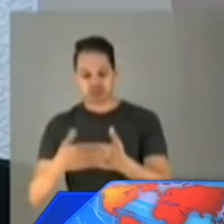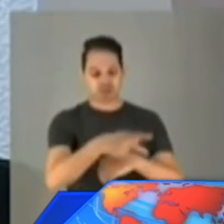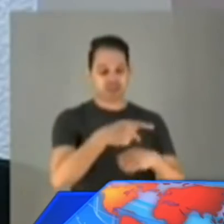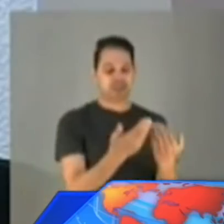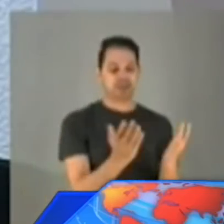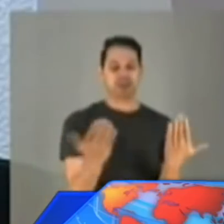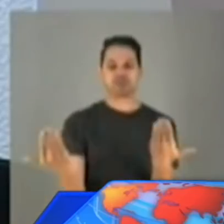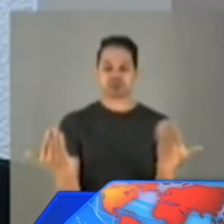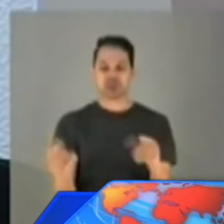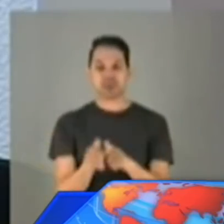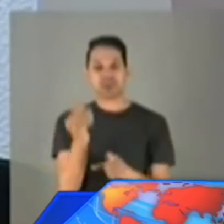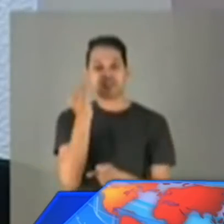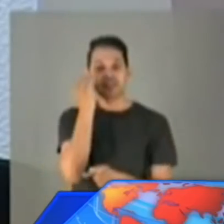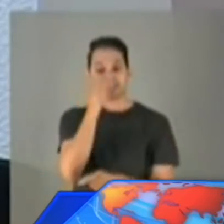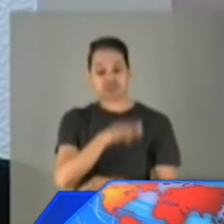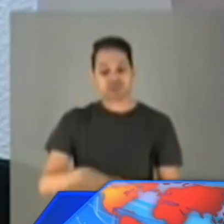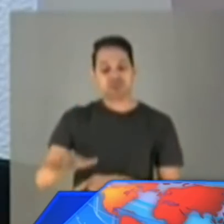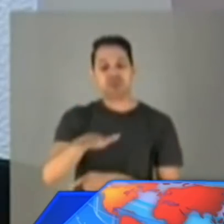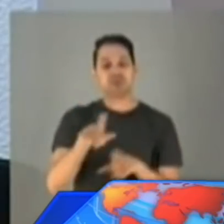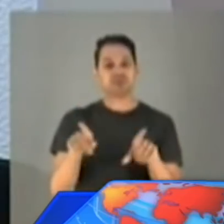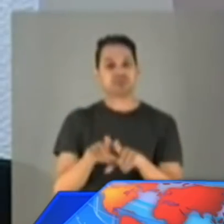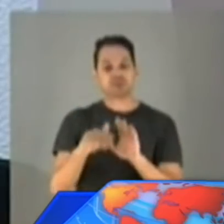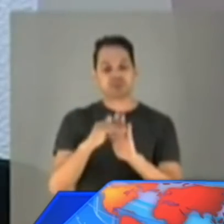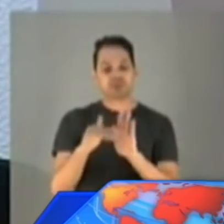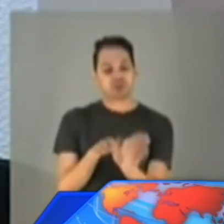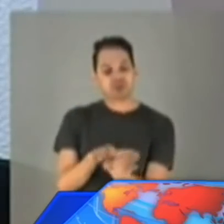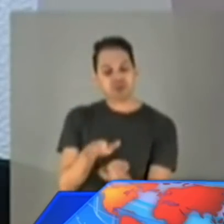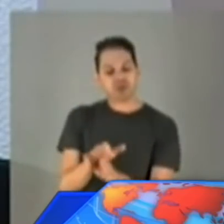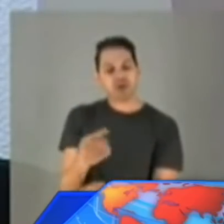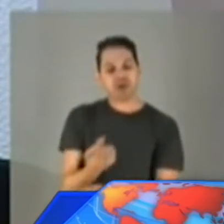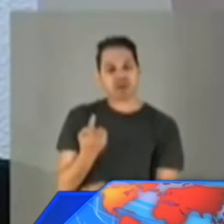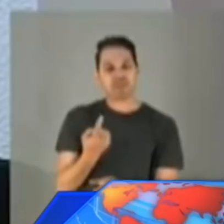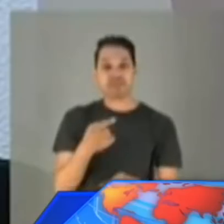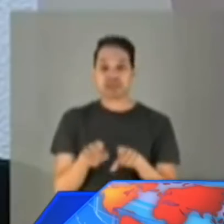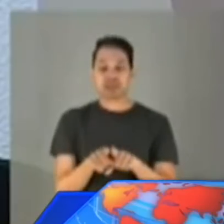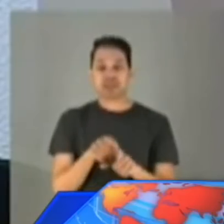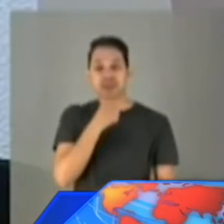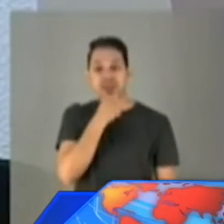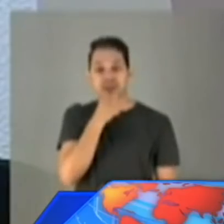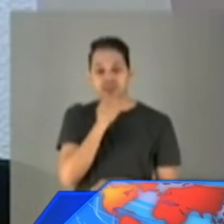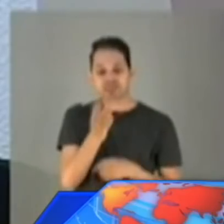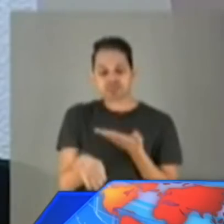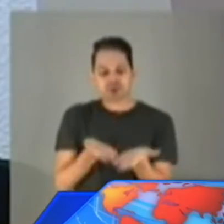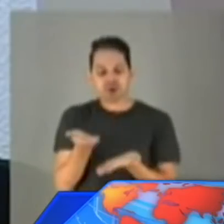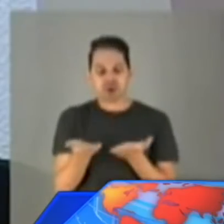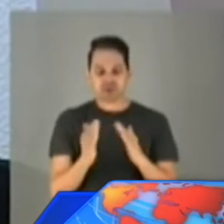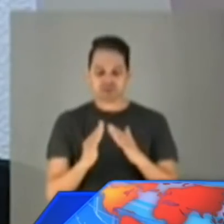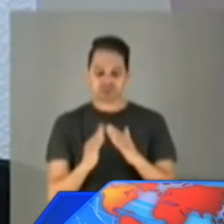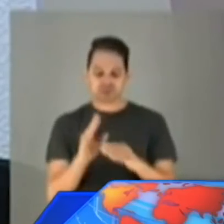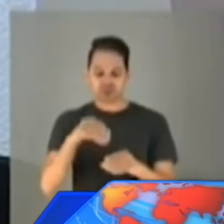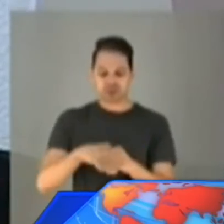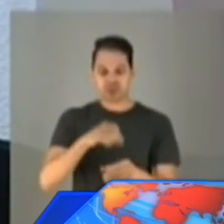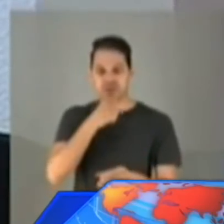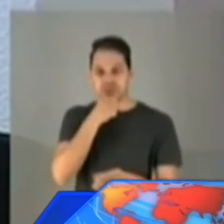testagem em massa, protocolos de segurança individuais. Cuidado com os idosos, quem trabalha em asilo tem que ser testado no mínimo